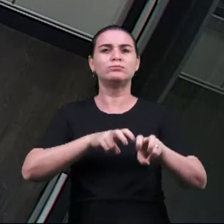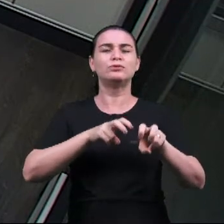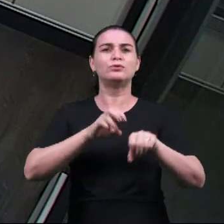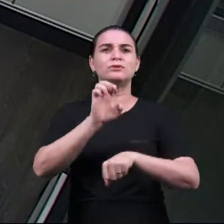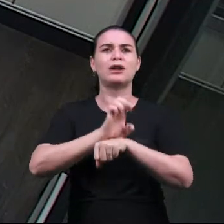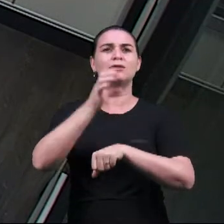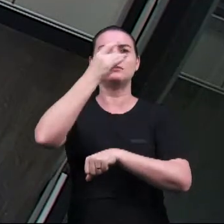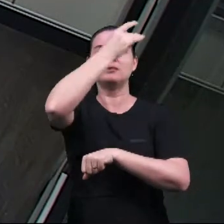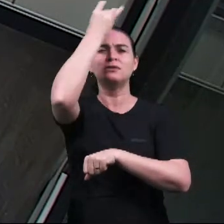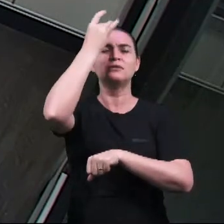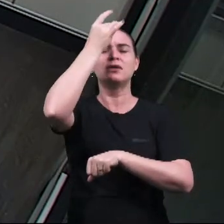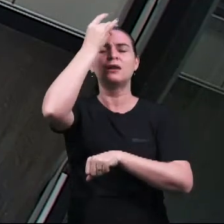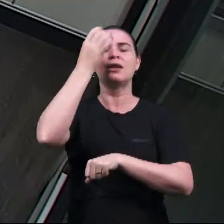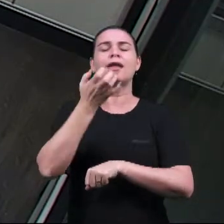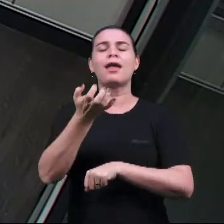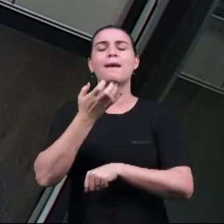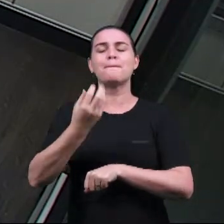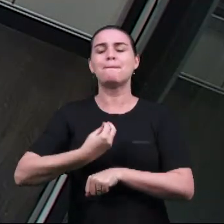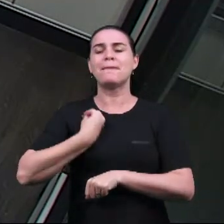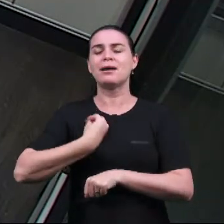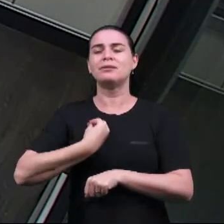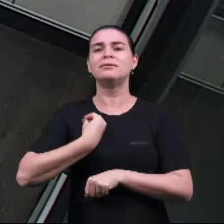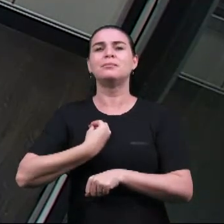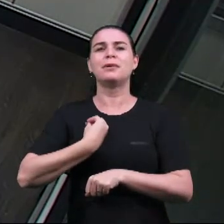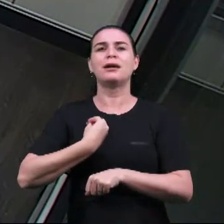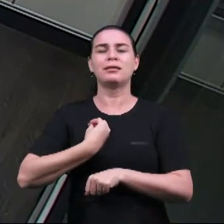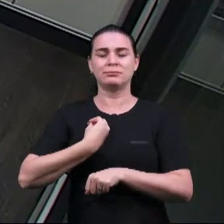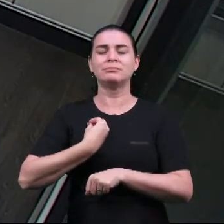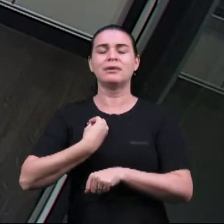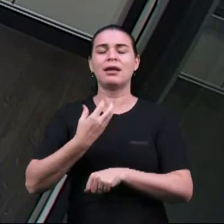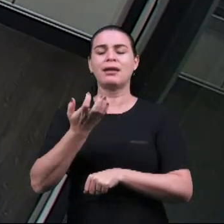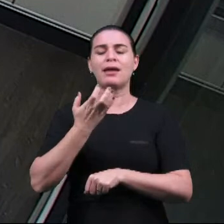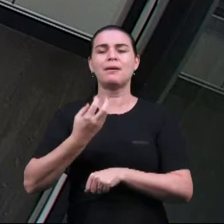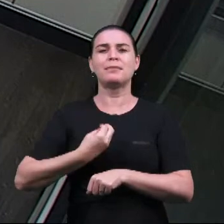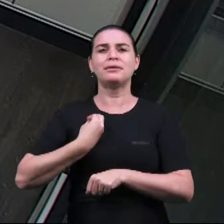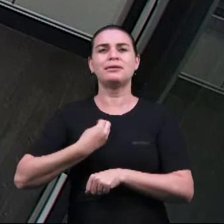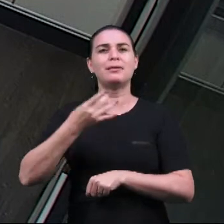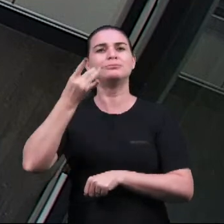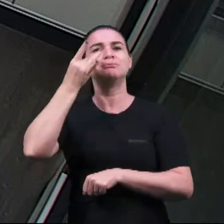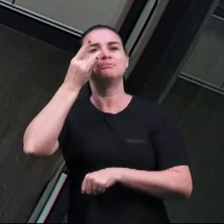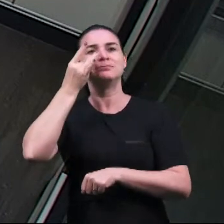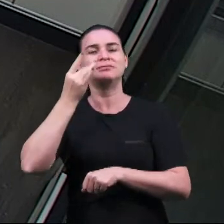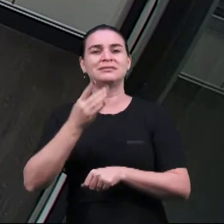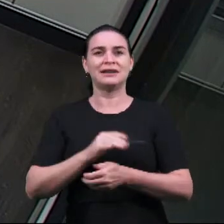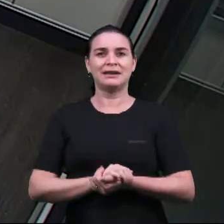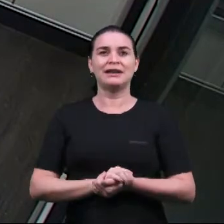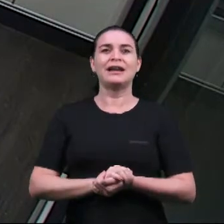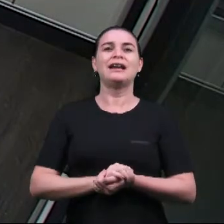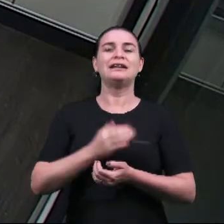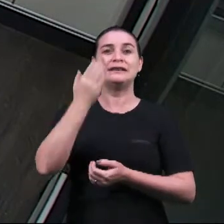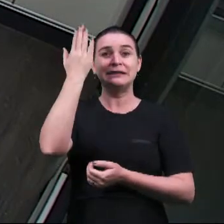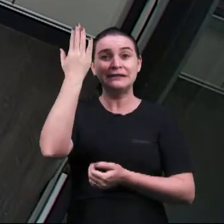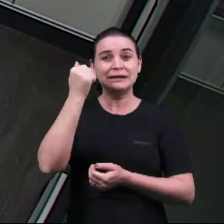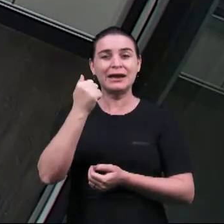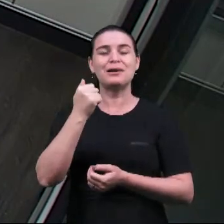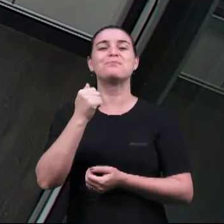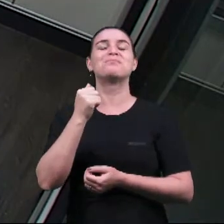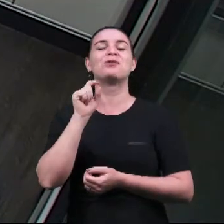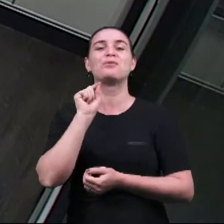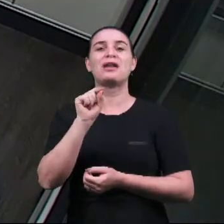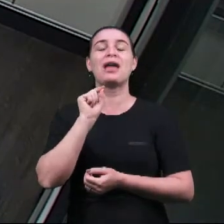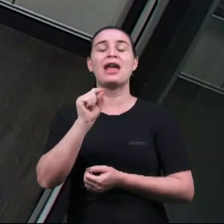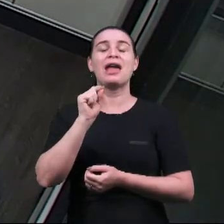virtualmente os irmãos podem participar e devem, mas presencialmente é muito melhor, pastor. Sempre é muito bom.